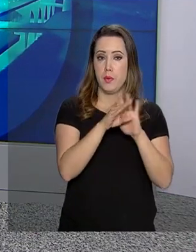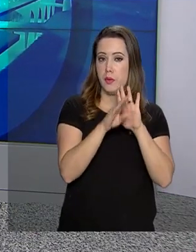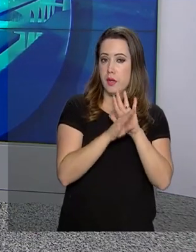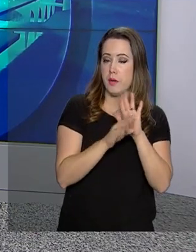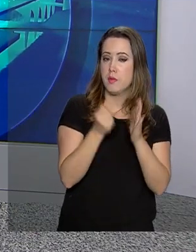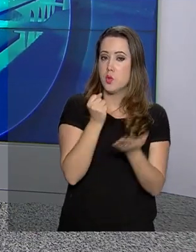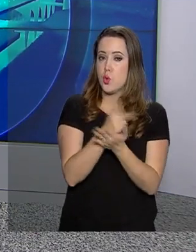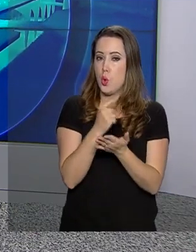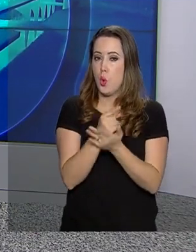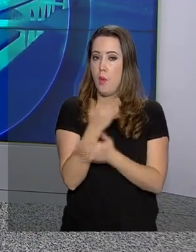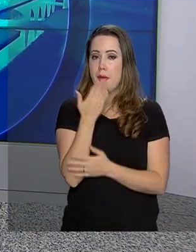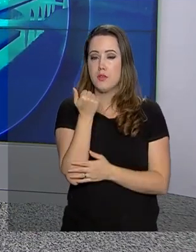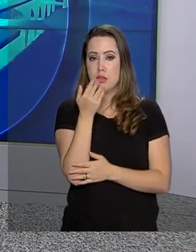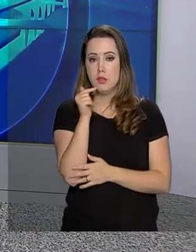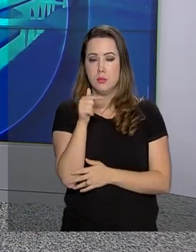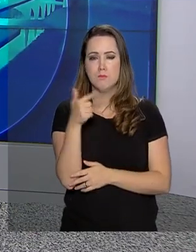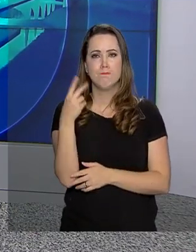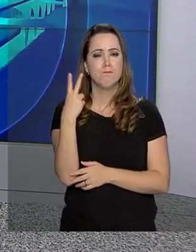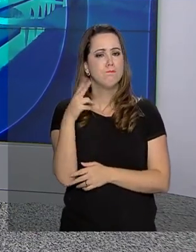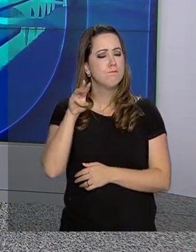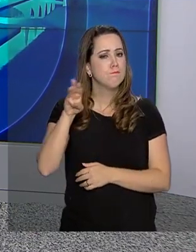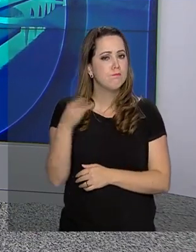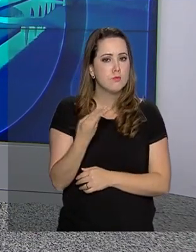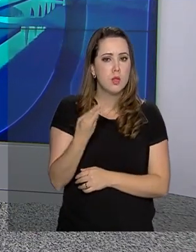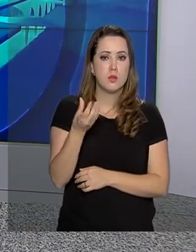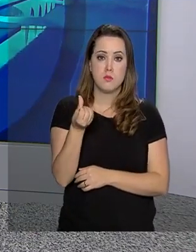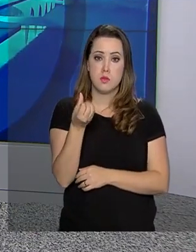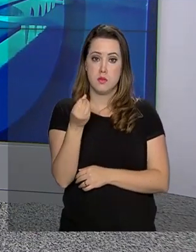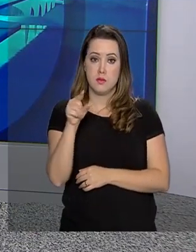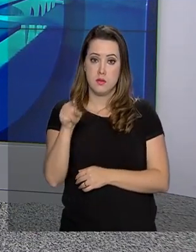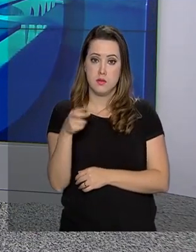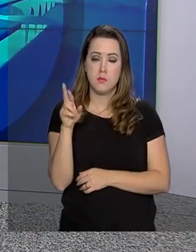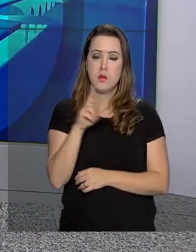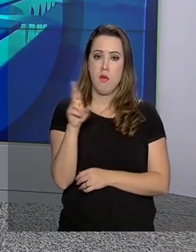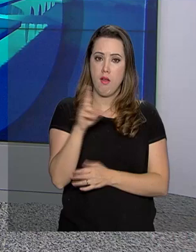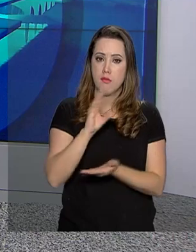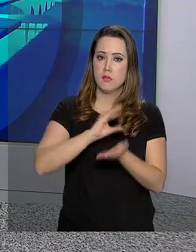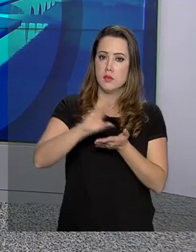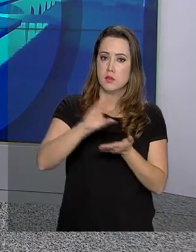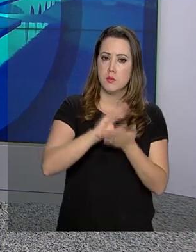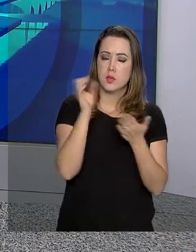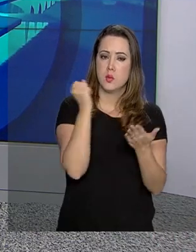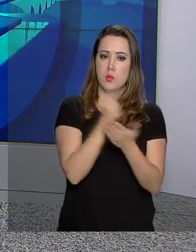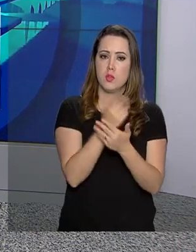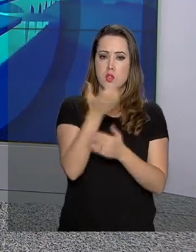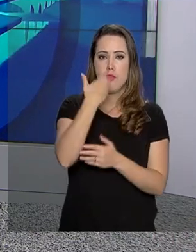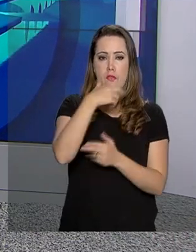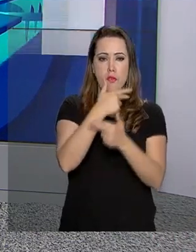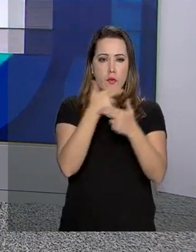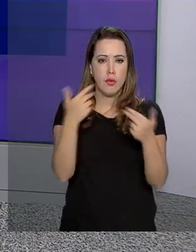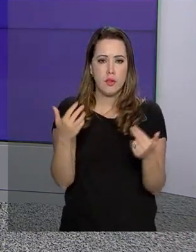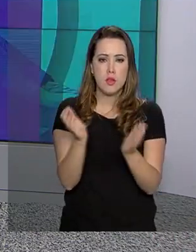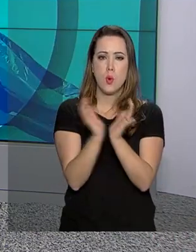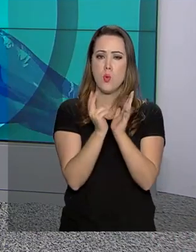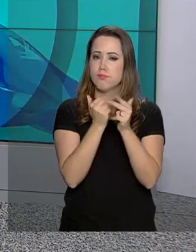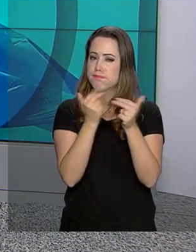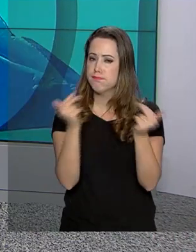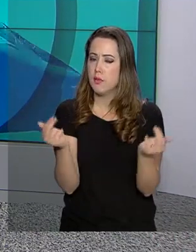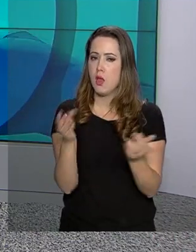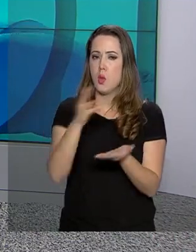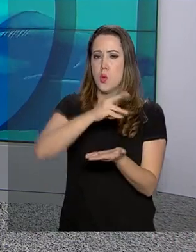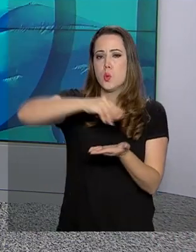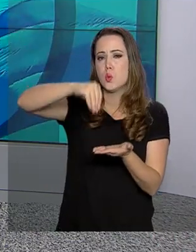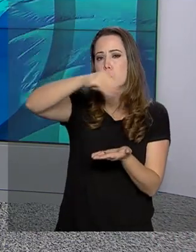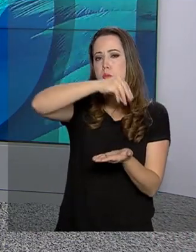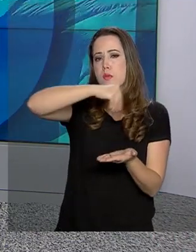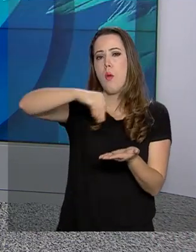alimentos cerca de R 2. 600.000 estão liberados para a compra de frutas legumes